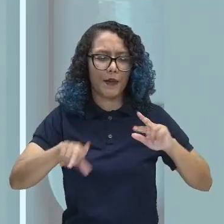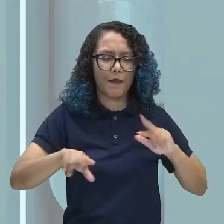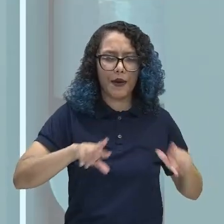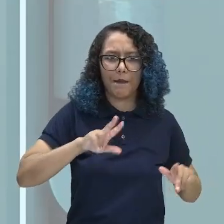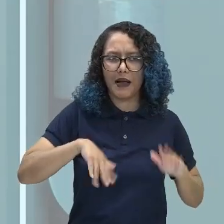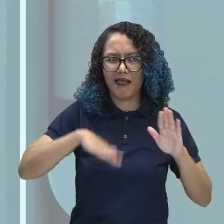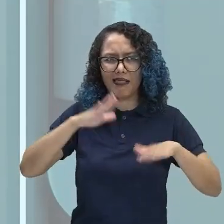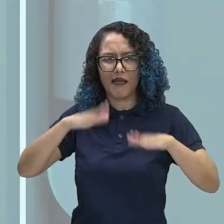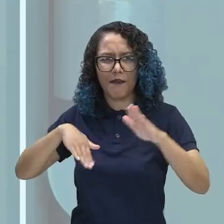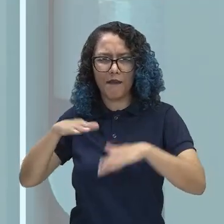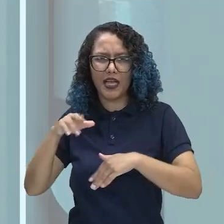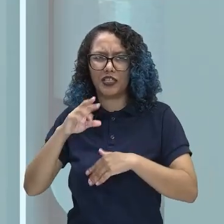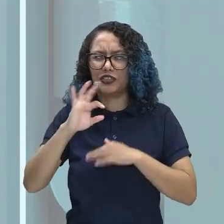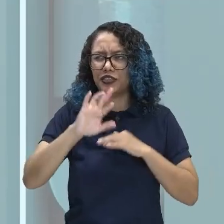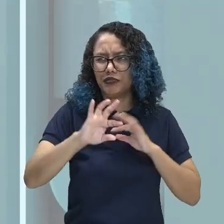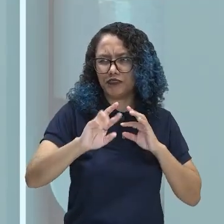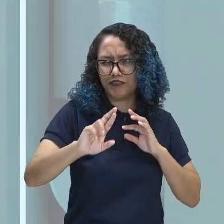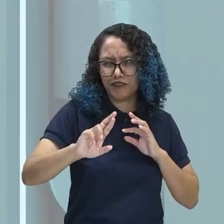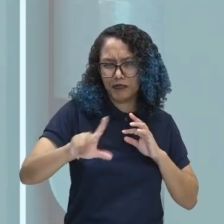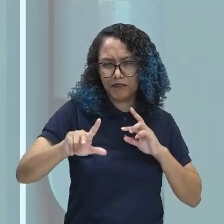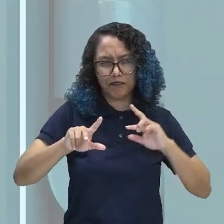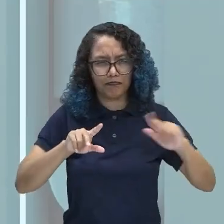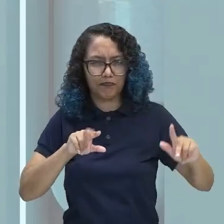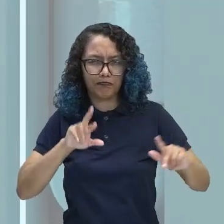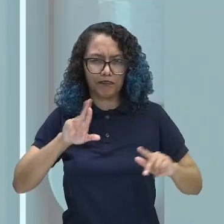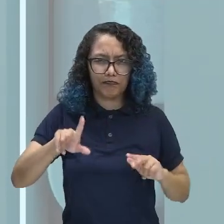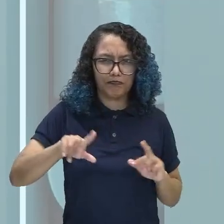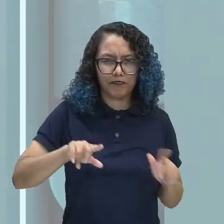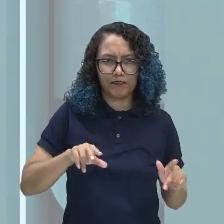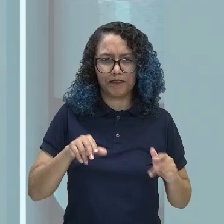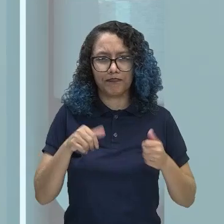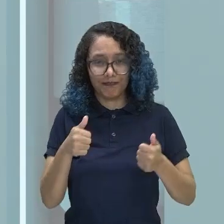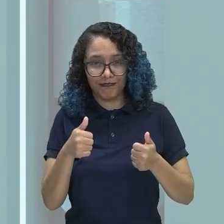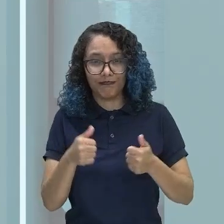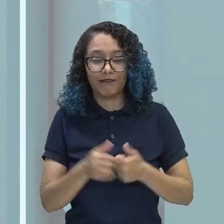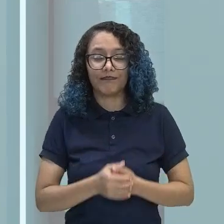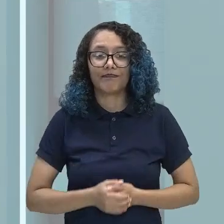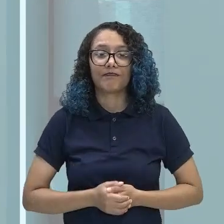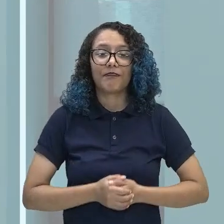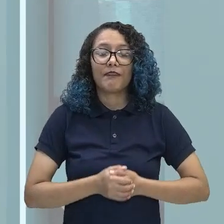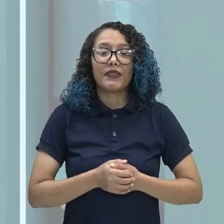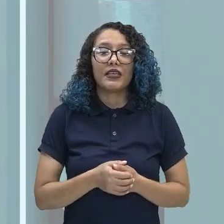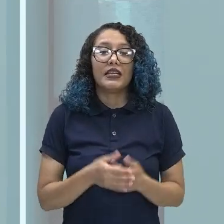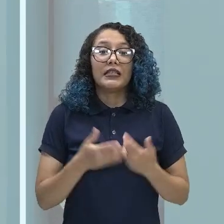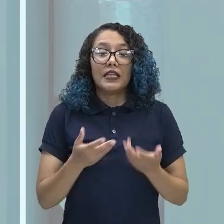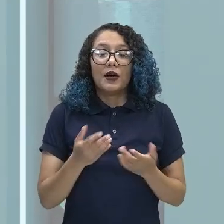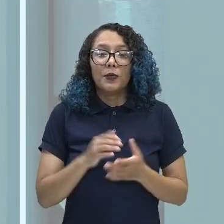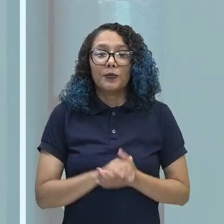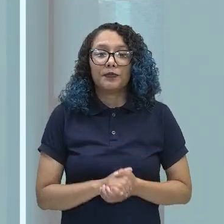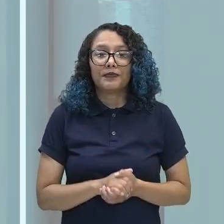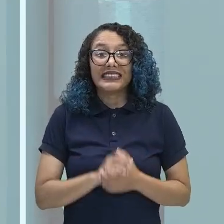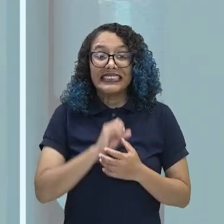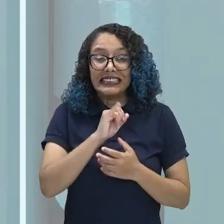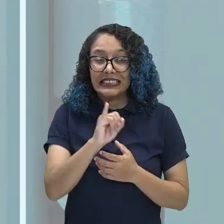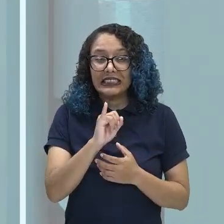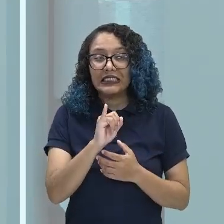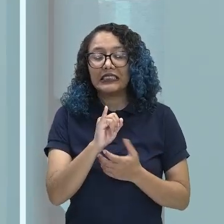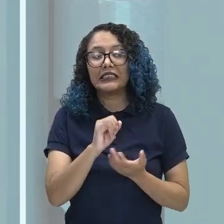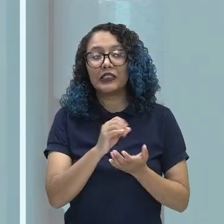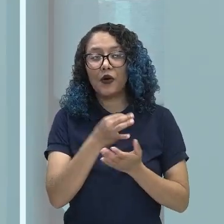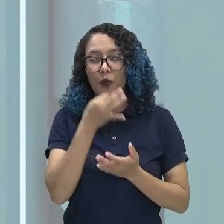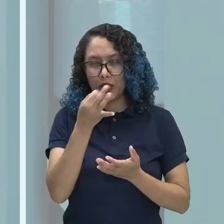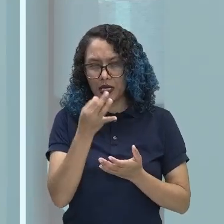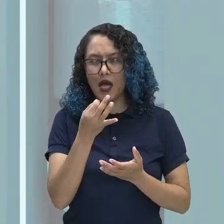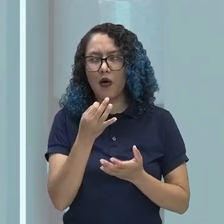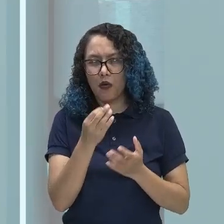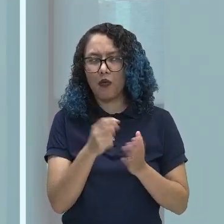opinião completamente diferente, ok? Toda vez que você apresenta uma opinião em um texto, você